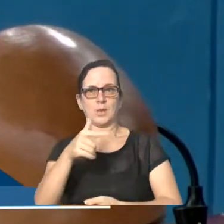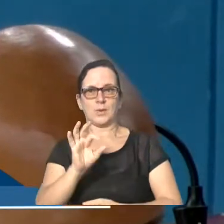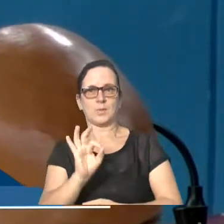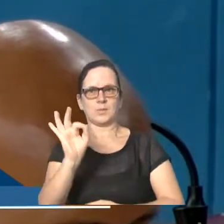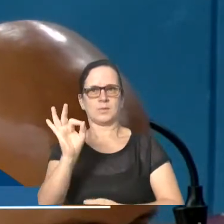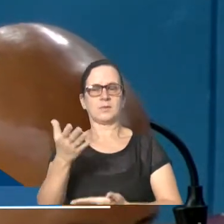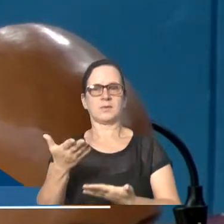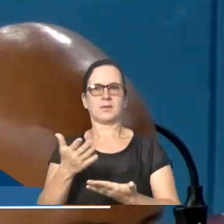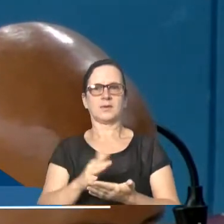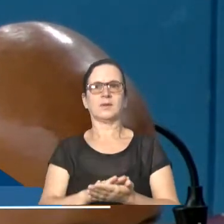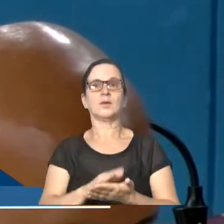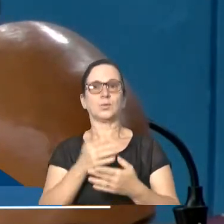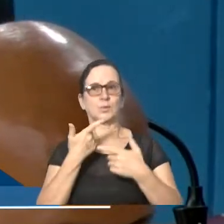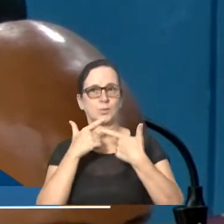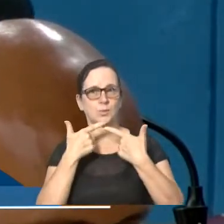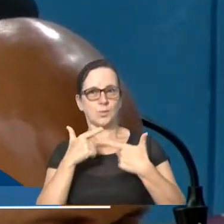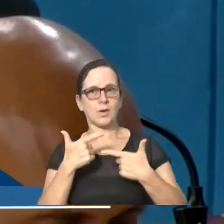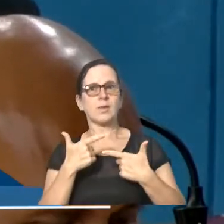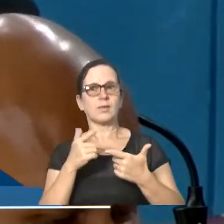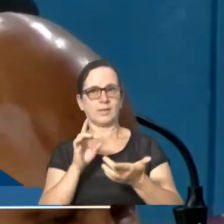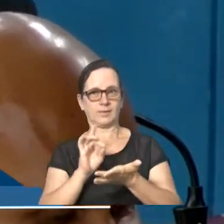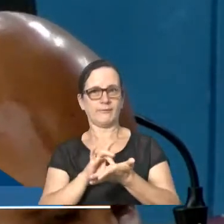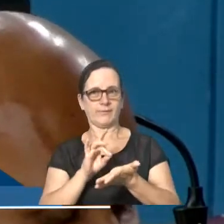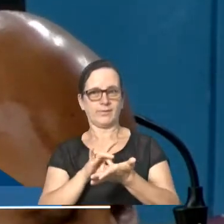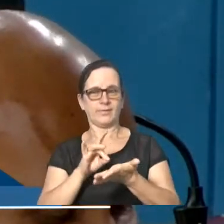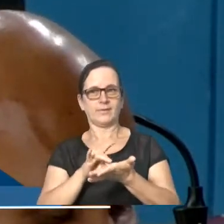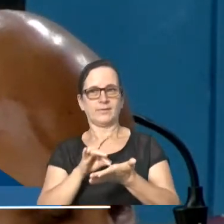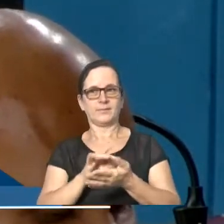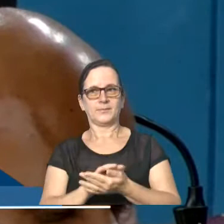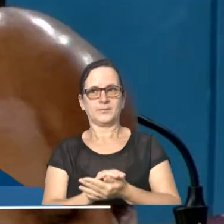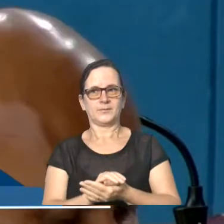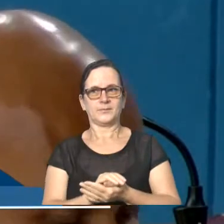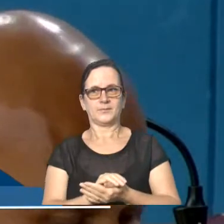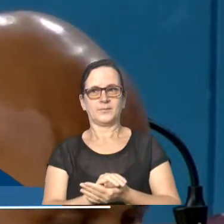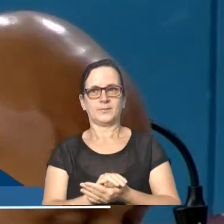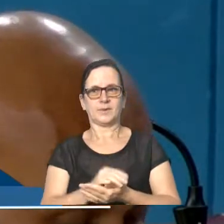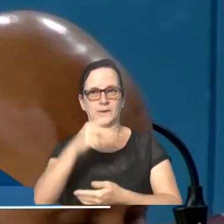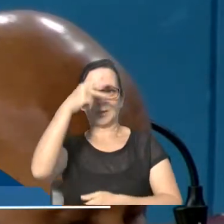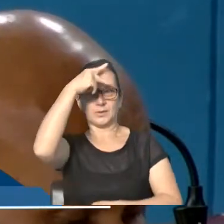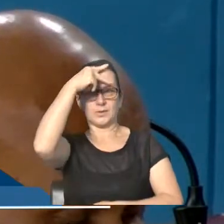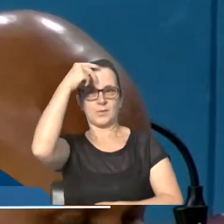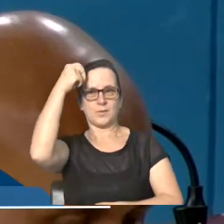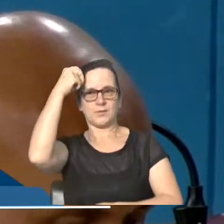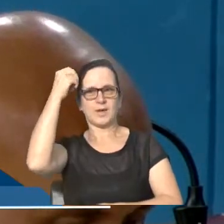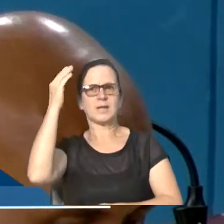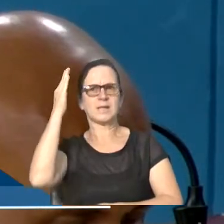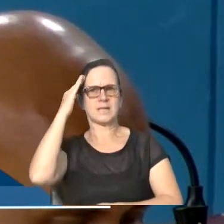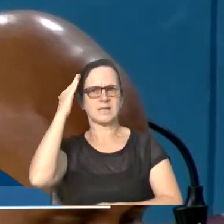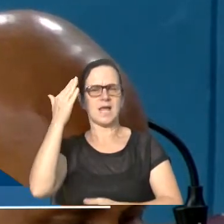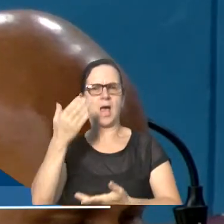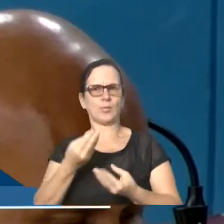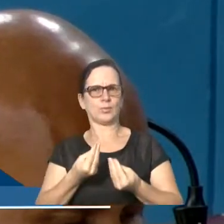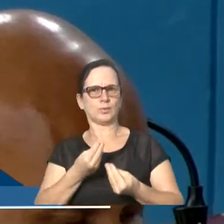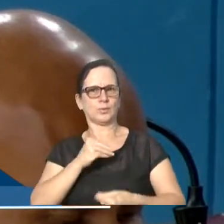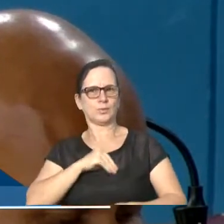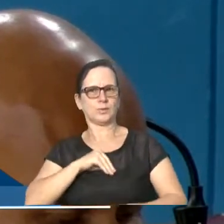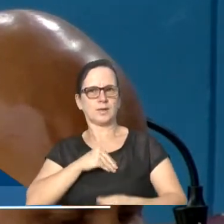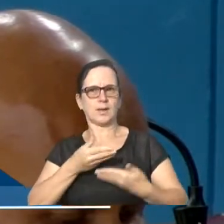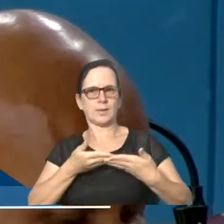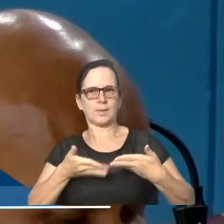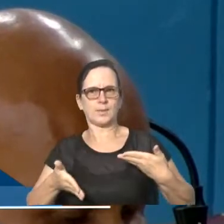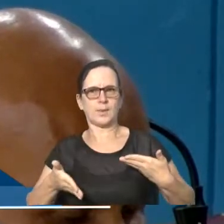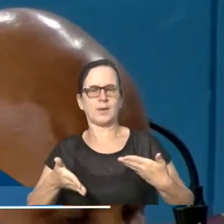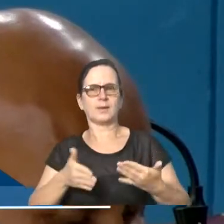12%. Gente, eu tô rindo, mas isso aí é trágico. Ah, não é trágico. O prefeito sabe das perdas salariais, sabe